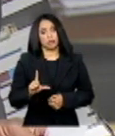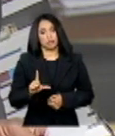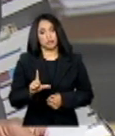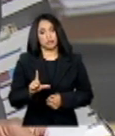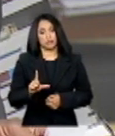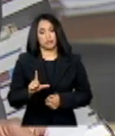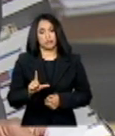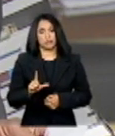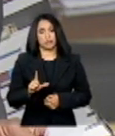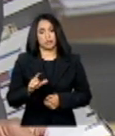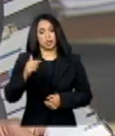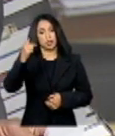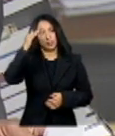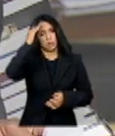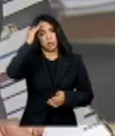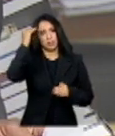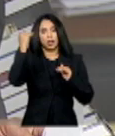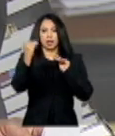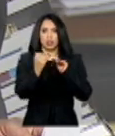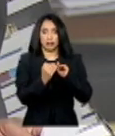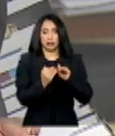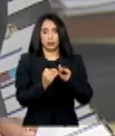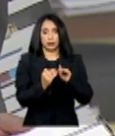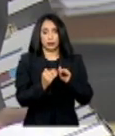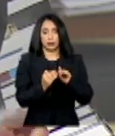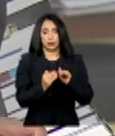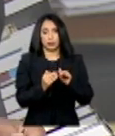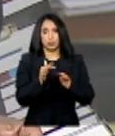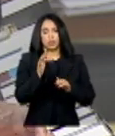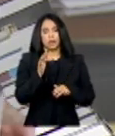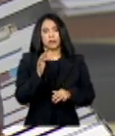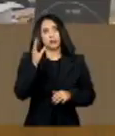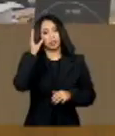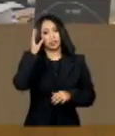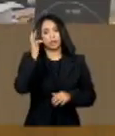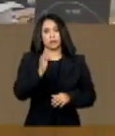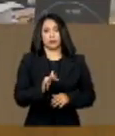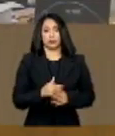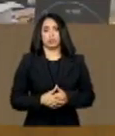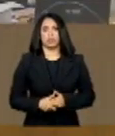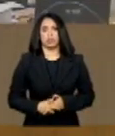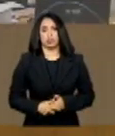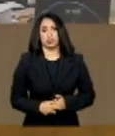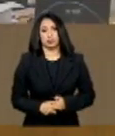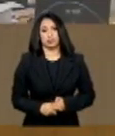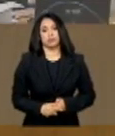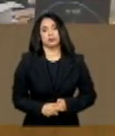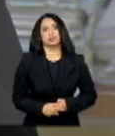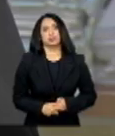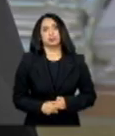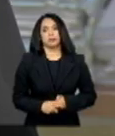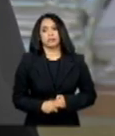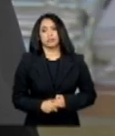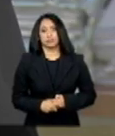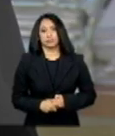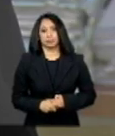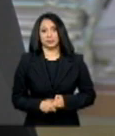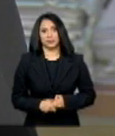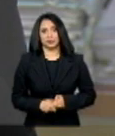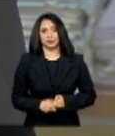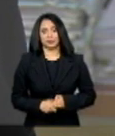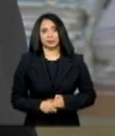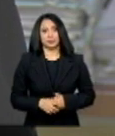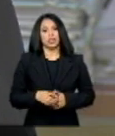acompanha o ministro luiz edson aquino voto proferido agradecimento marco aurélio e celso de mello presidente